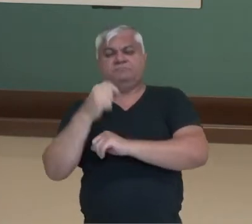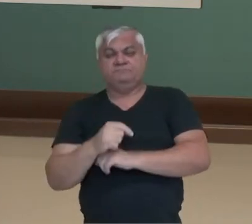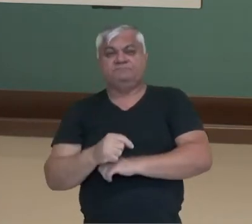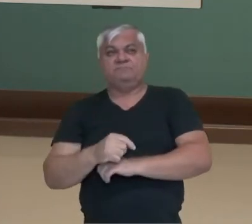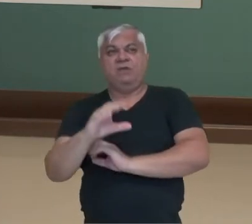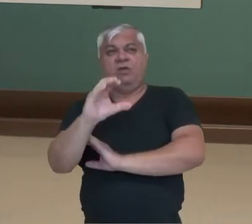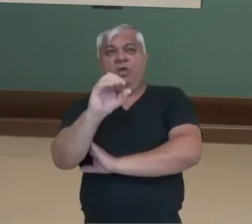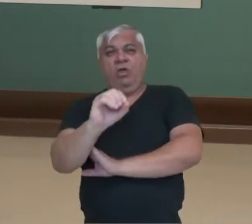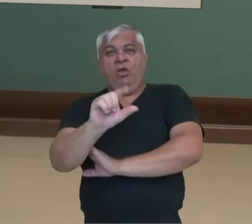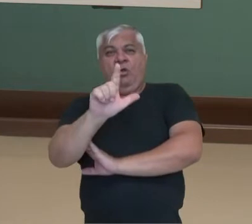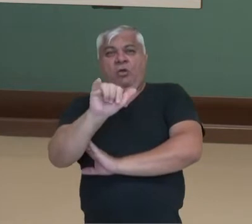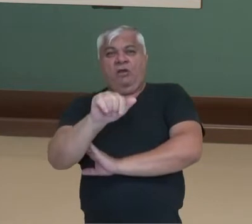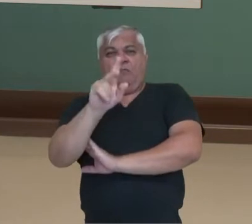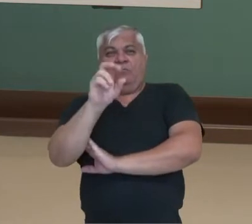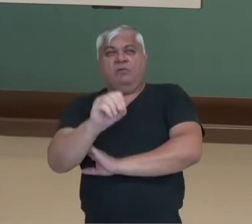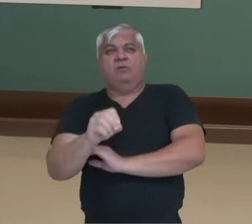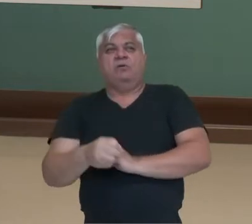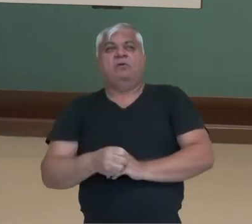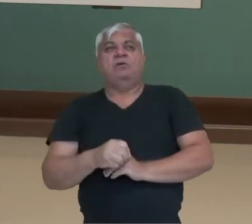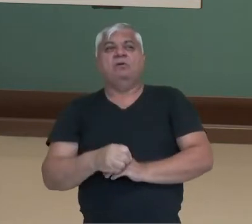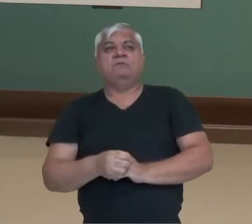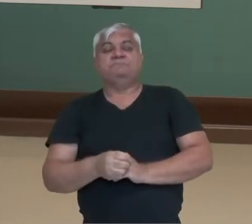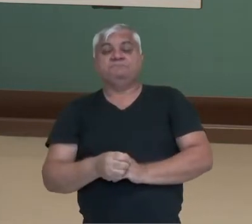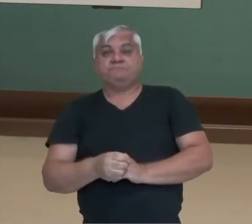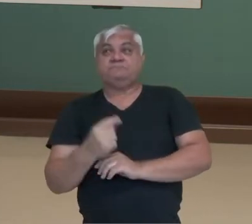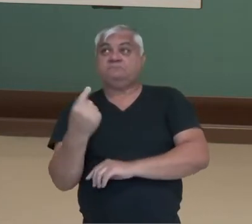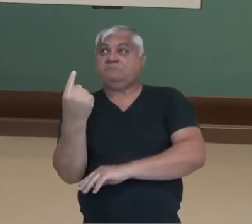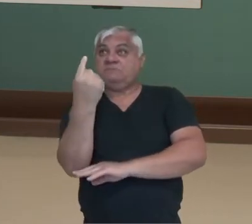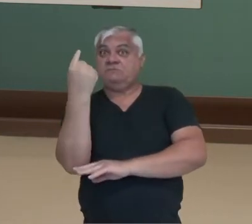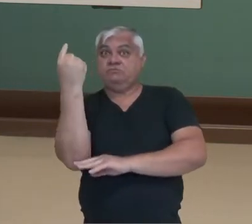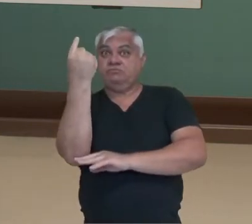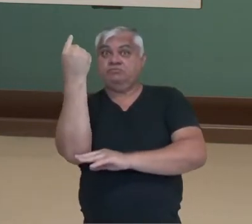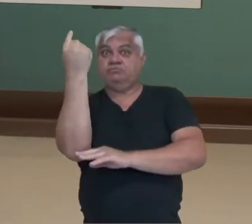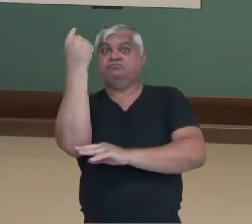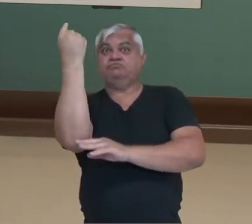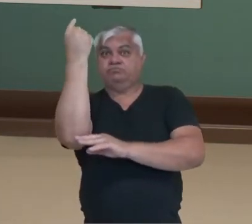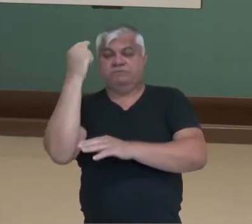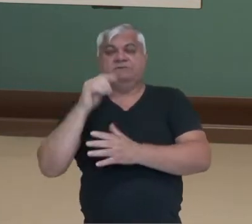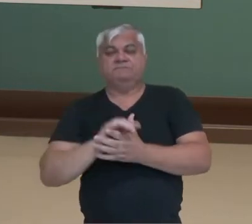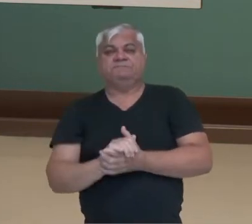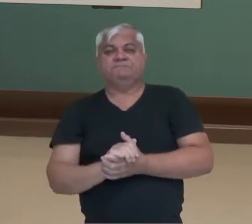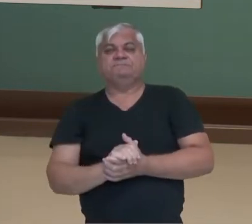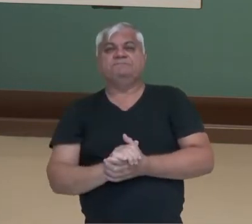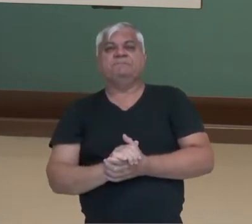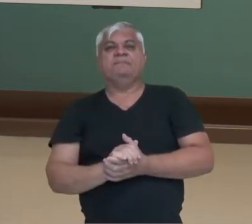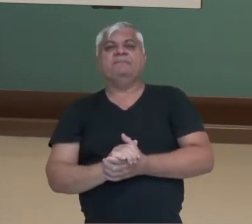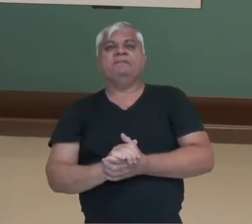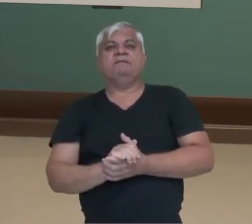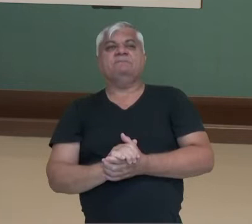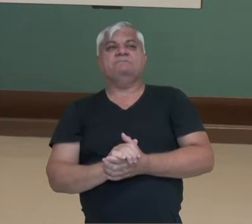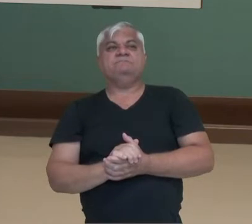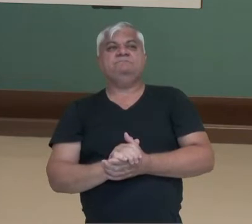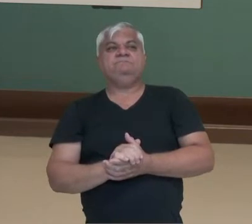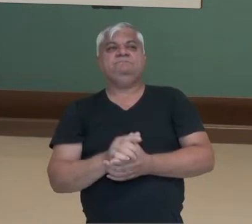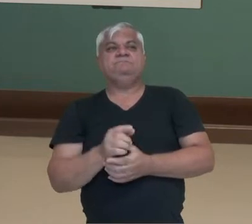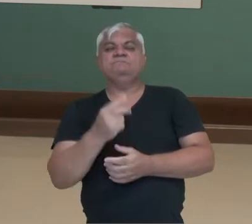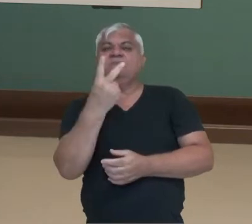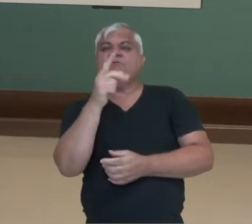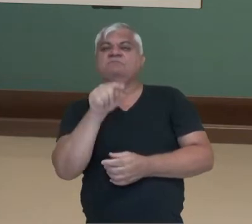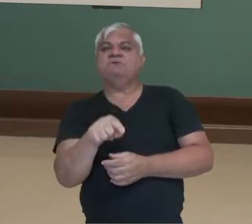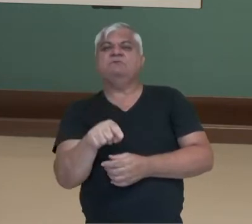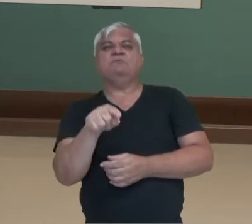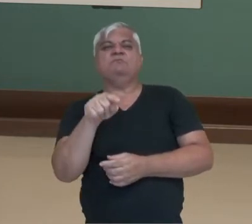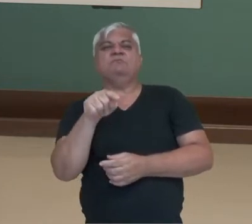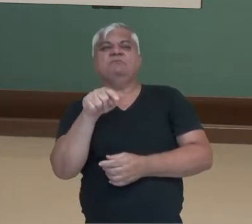Aqui, ó, 2.917 metros. Quilômetro não, né? De altitude. É alto. Eu já subi um quilômetro 200, já fiquei doido lá. Olha